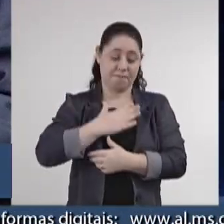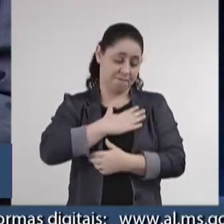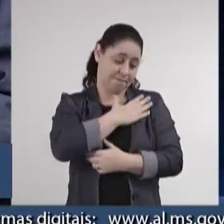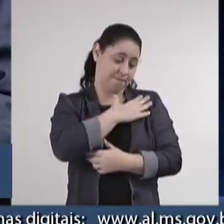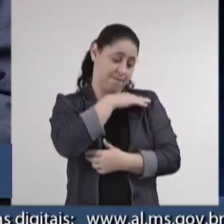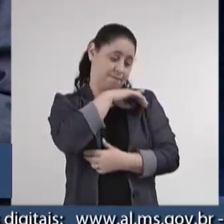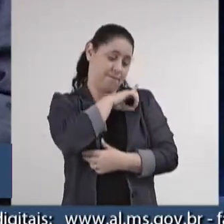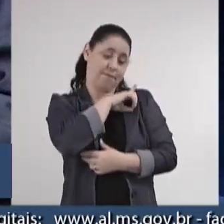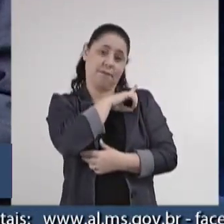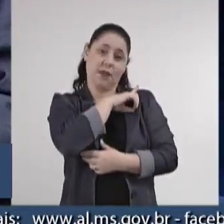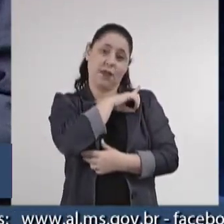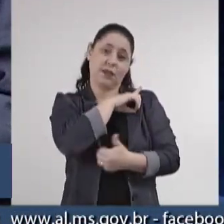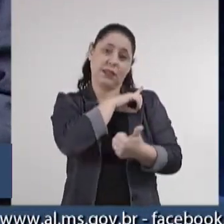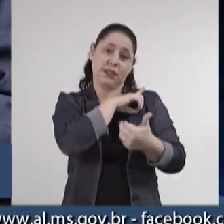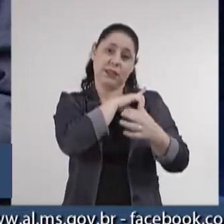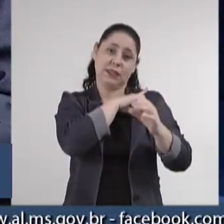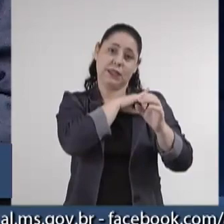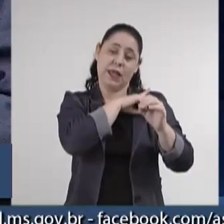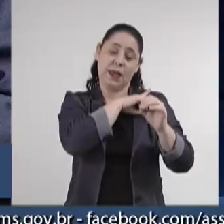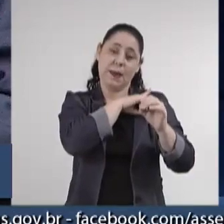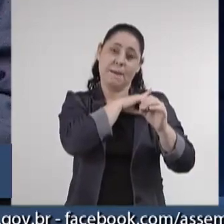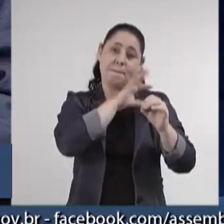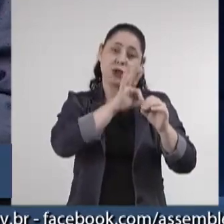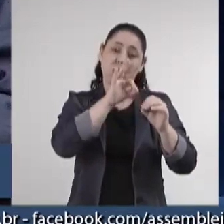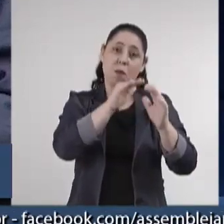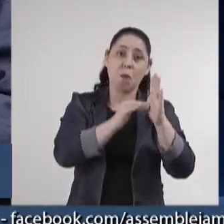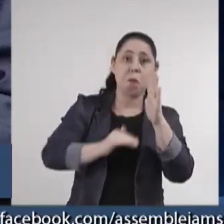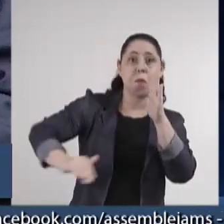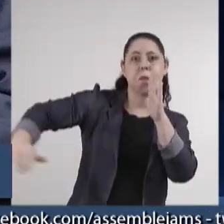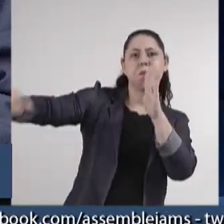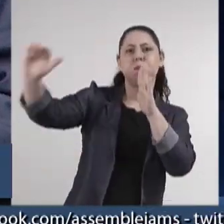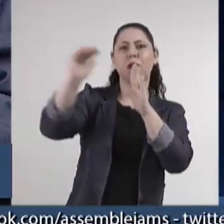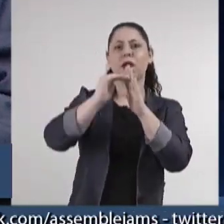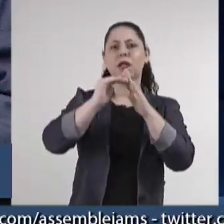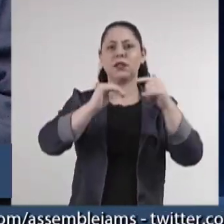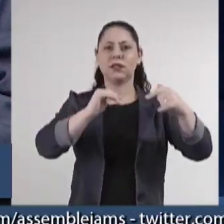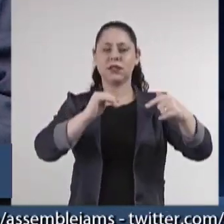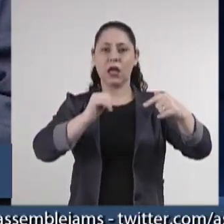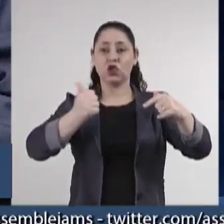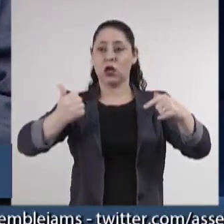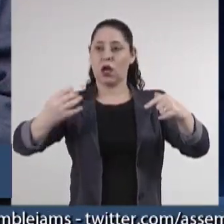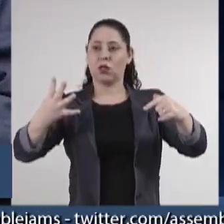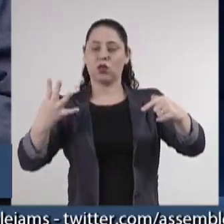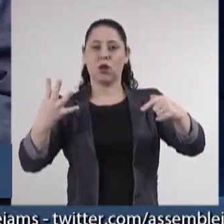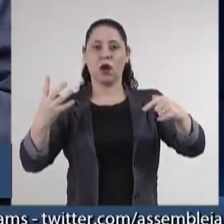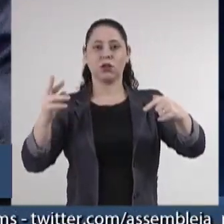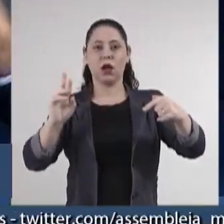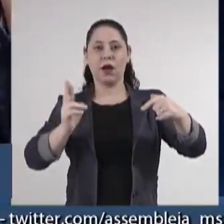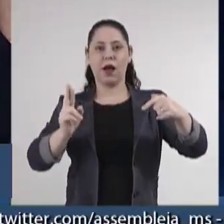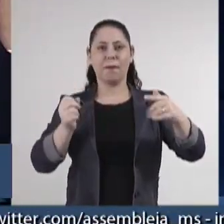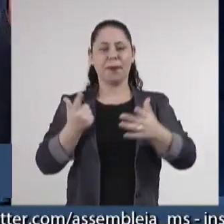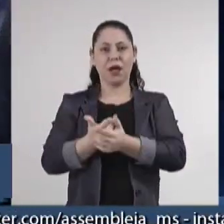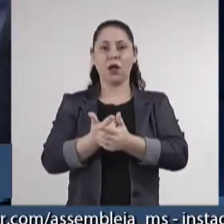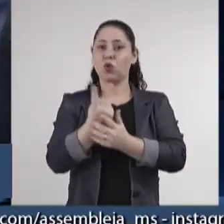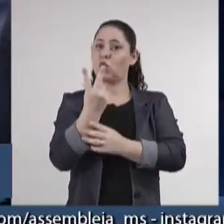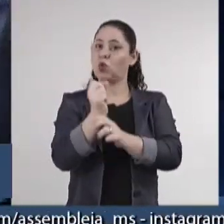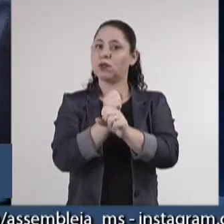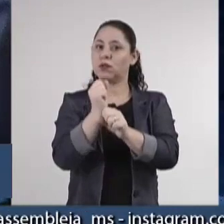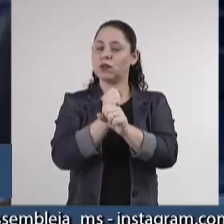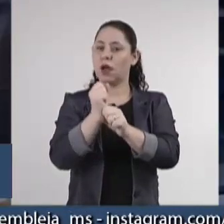Davi, 100% de aumento, pedágio em vez de 7 passa para ser 14.